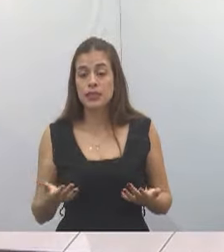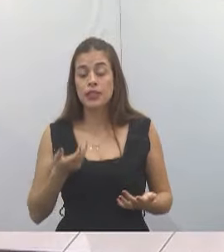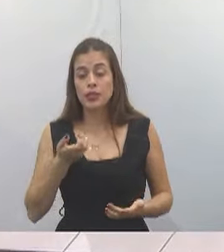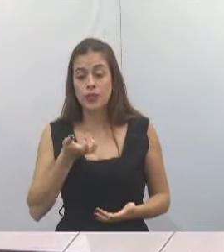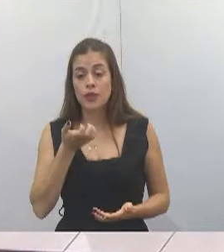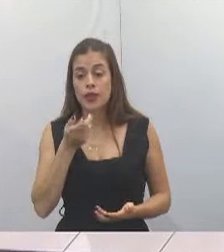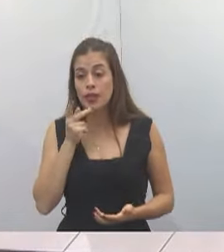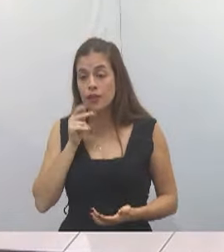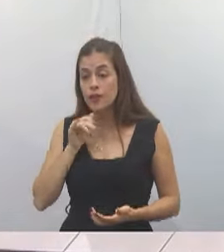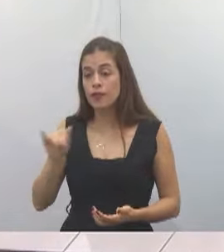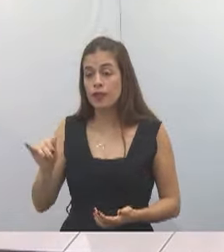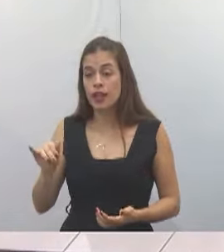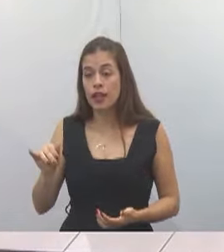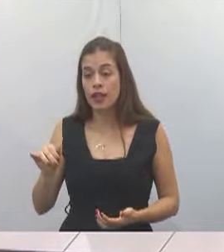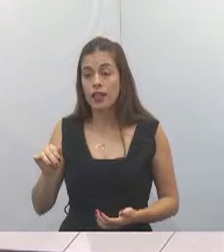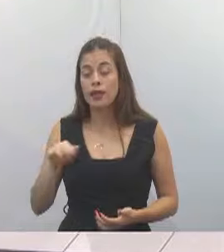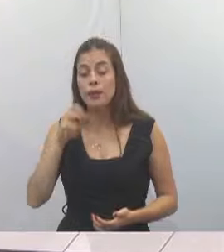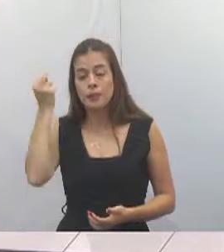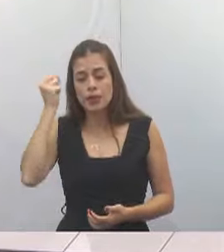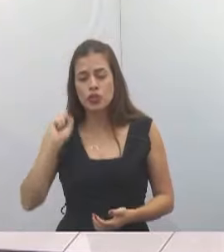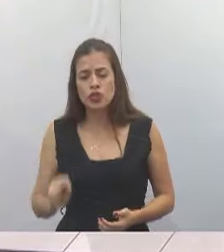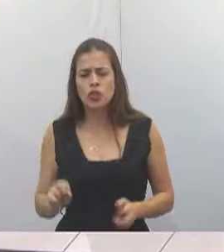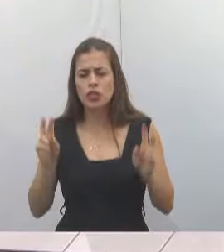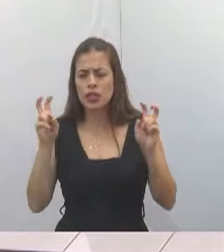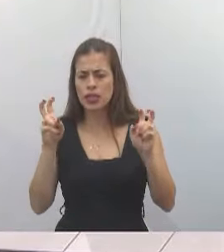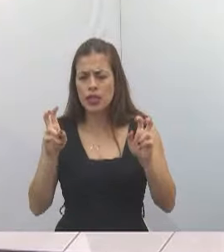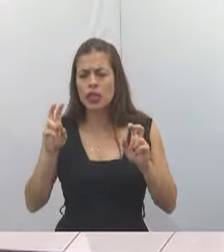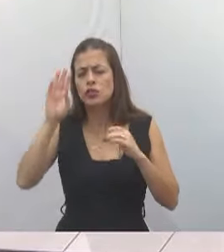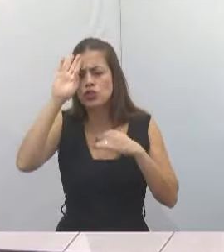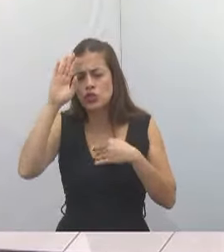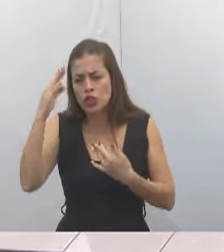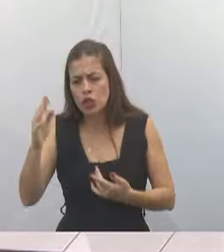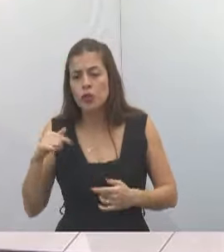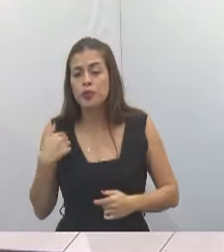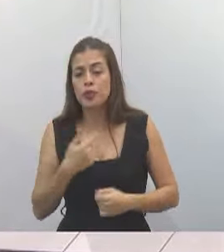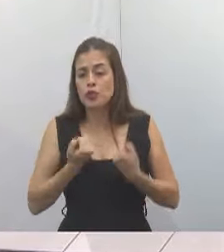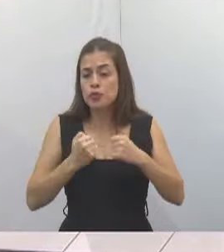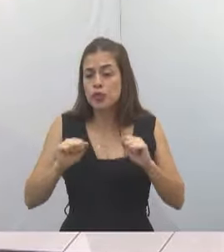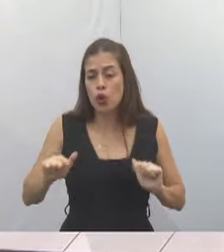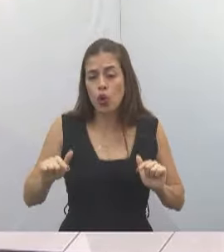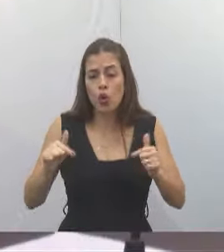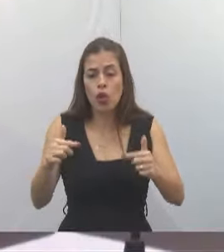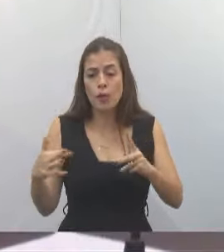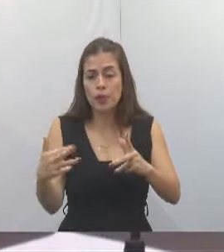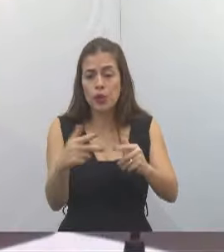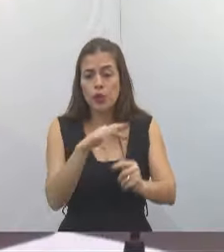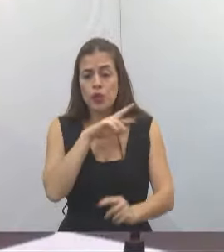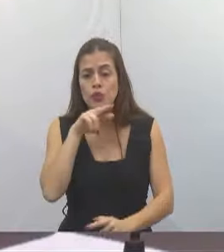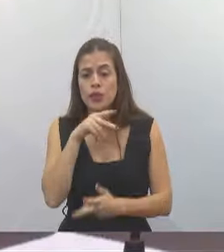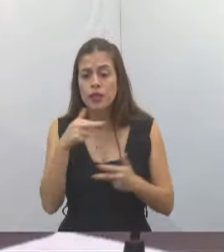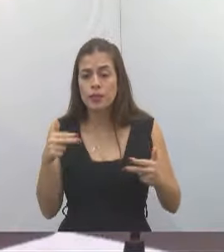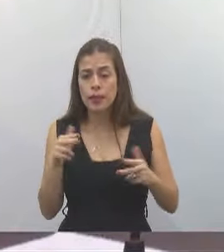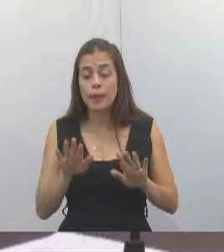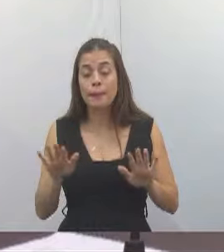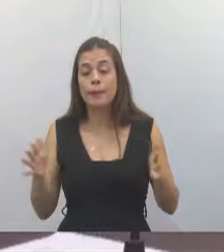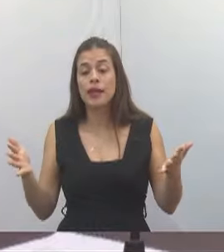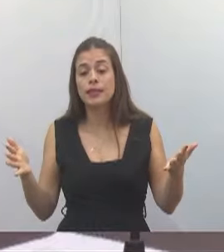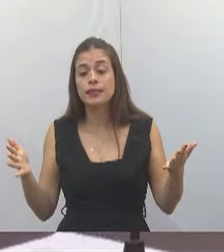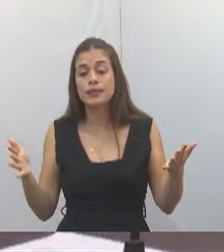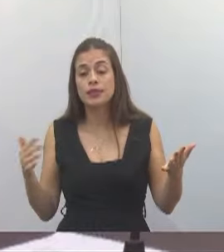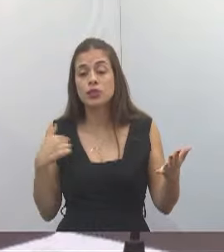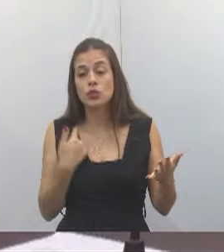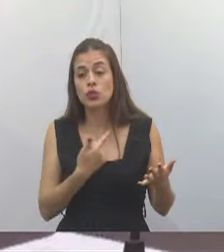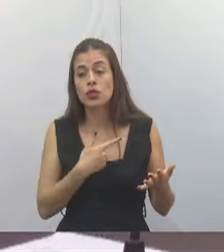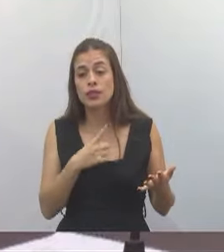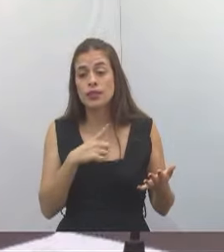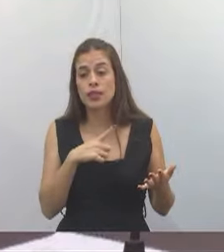para a Sônia que a causa é nobre e que nós devemos, sim, lutar por todos os animais, mas a gente tem